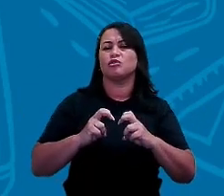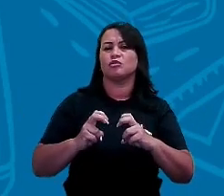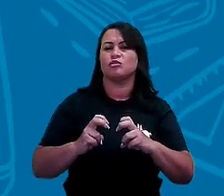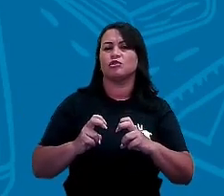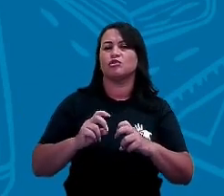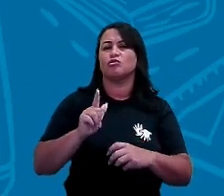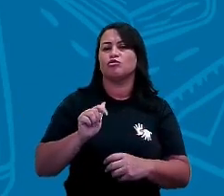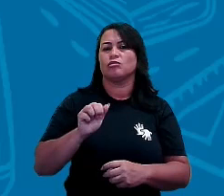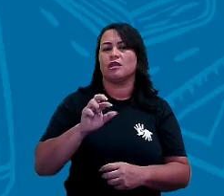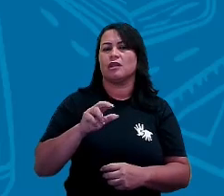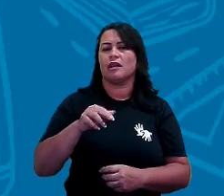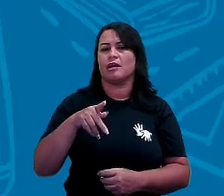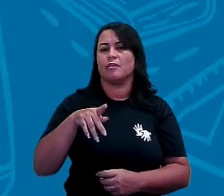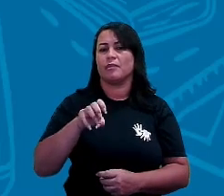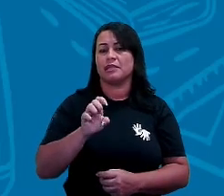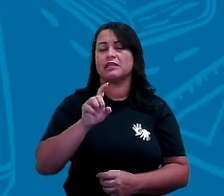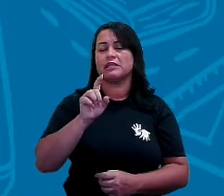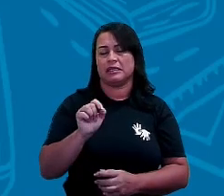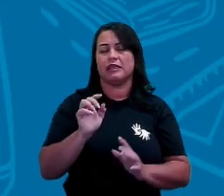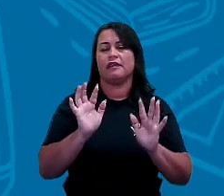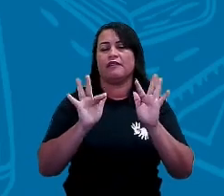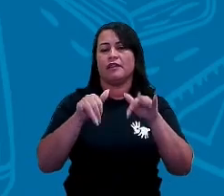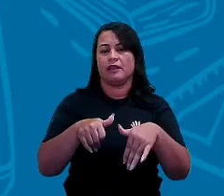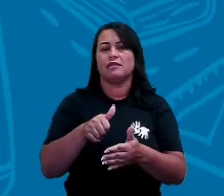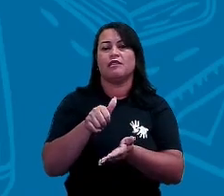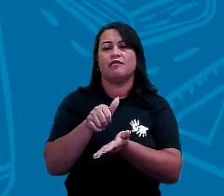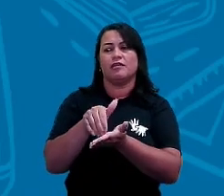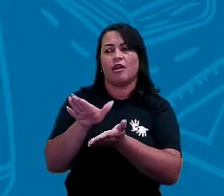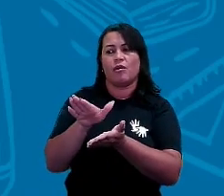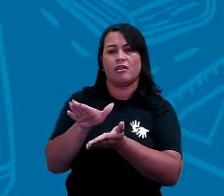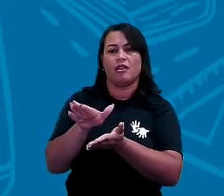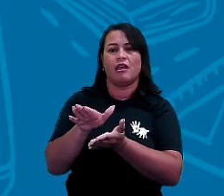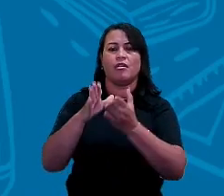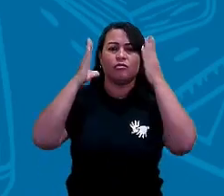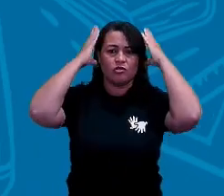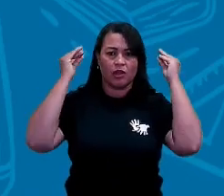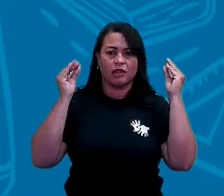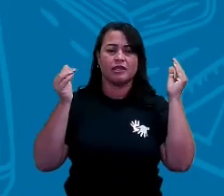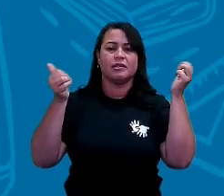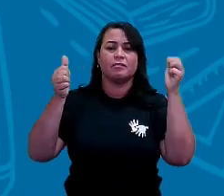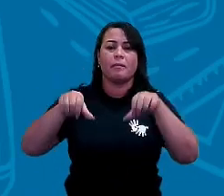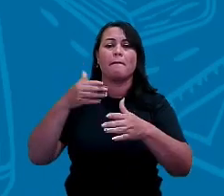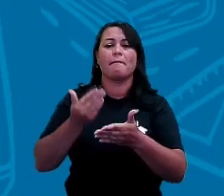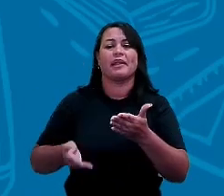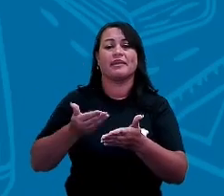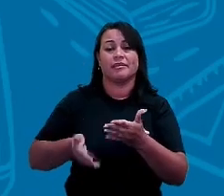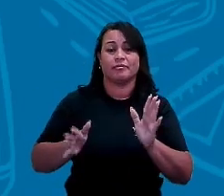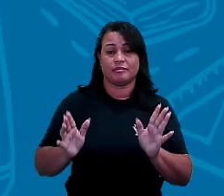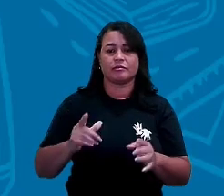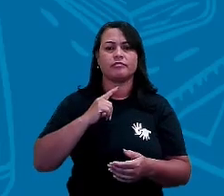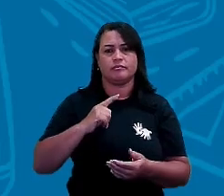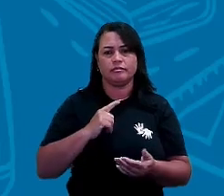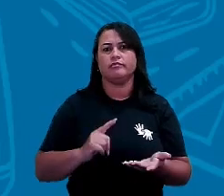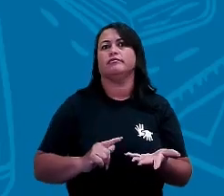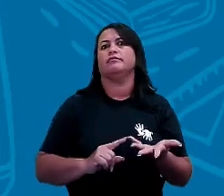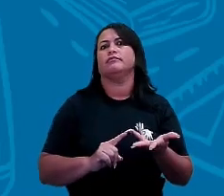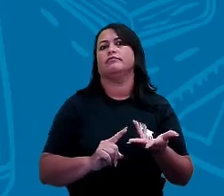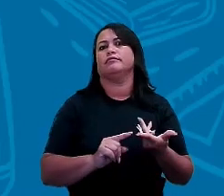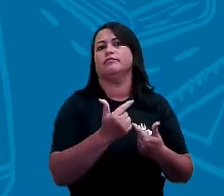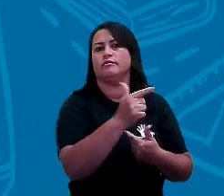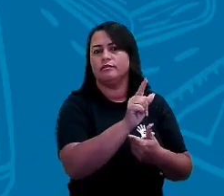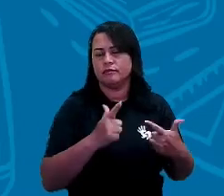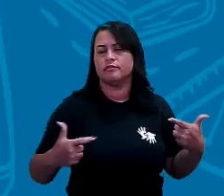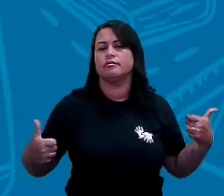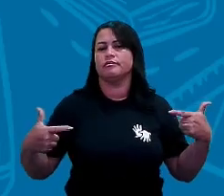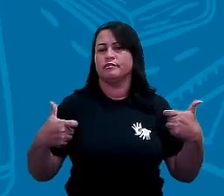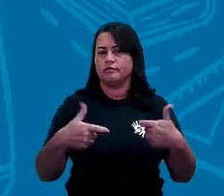definitivamente derrotado os holandeses, tá certo? Então, a gente teve outras batalhas, não quer dizer que a gente teve só a Batalha do